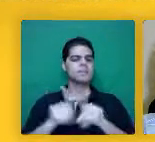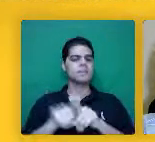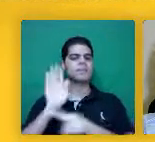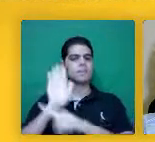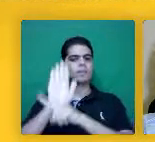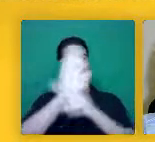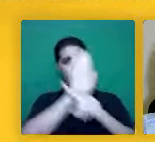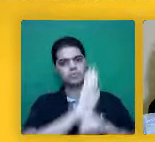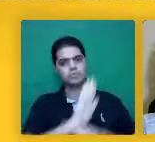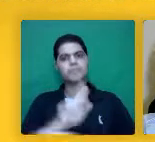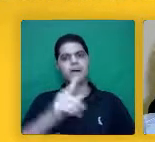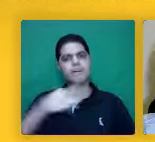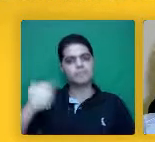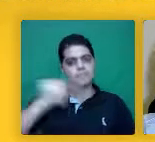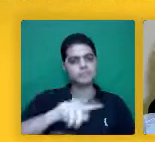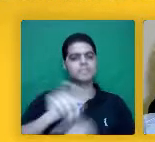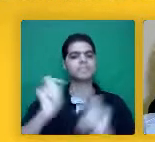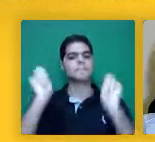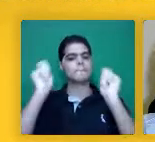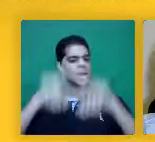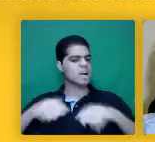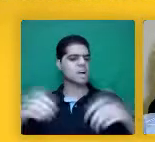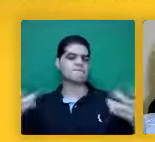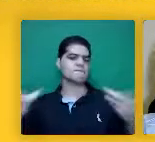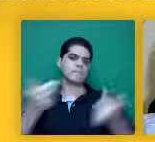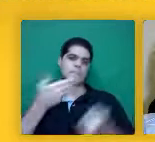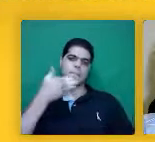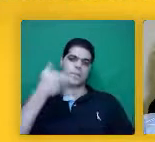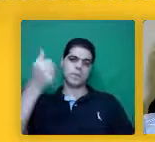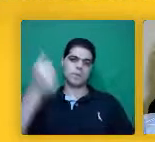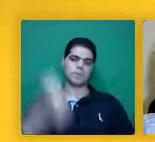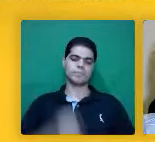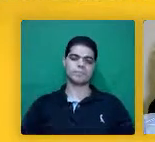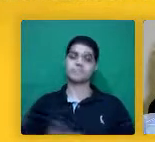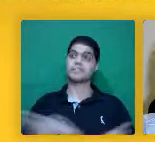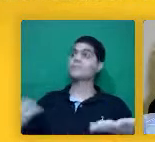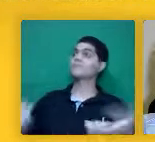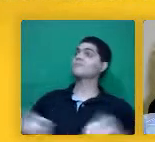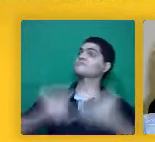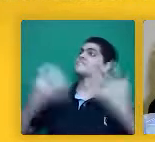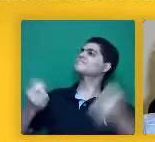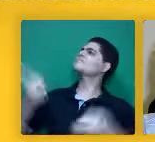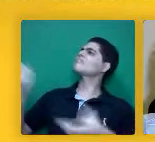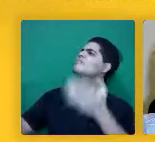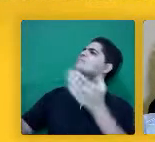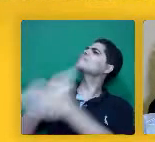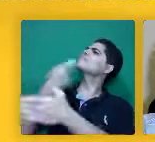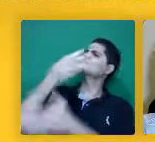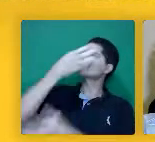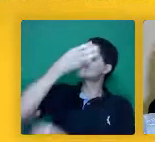vocês da melhor forma possível, tá bom? Ana, eu me empolguei tanto que eu esqueci qual foi a sua pergunta.